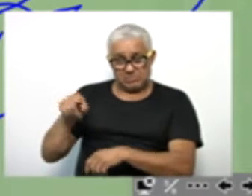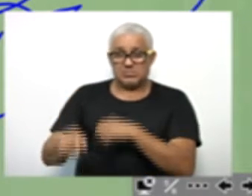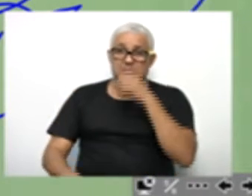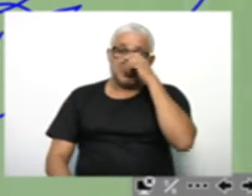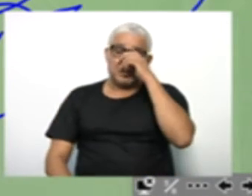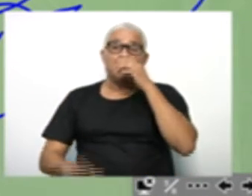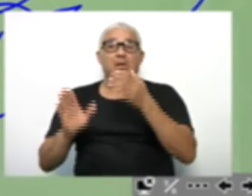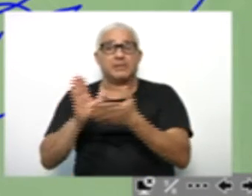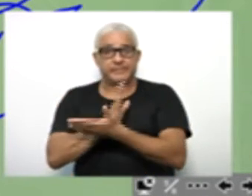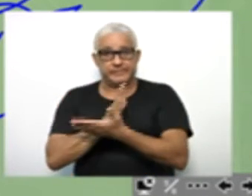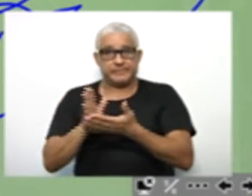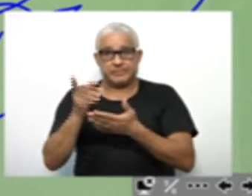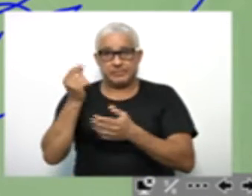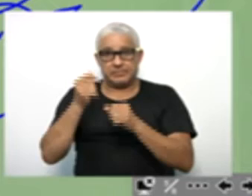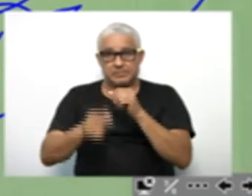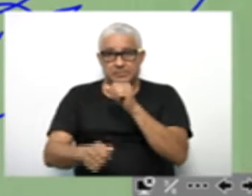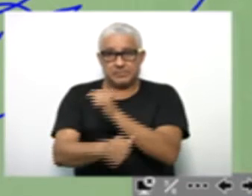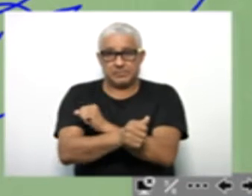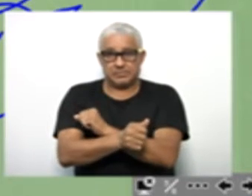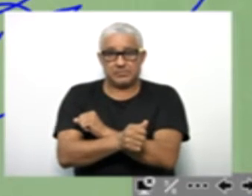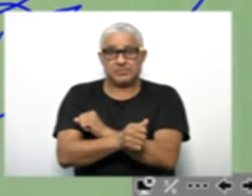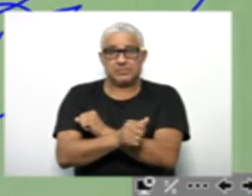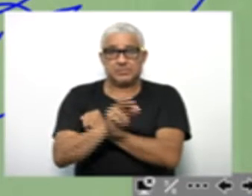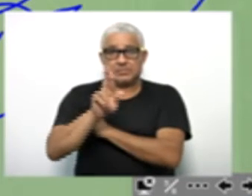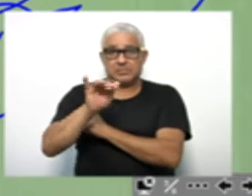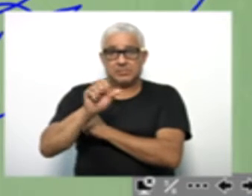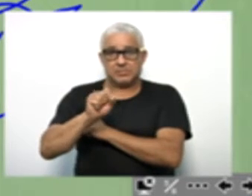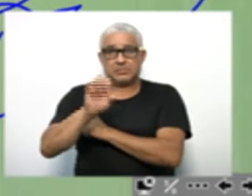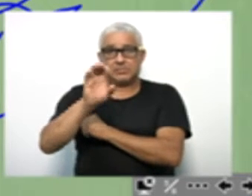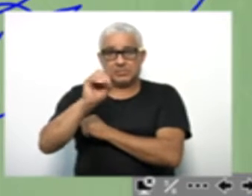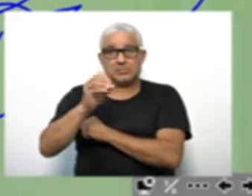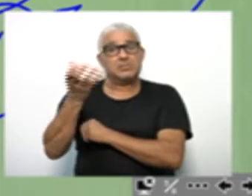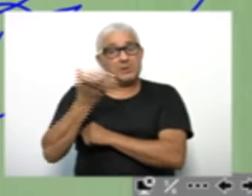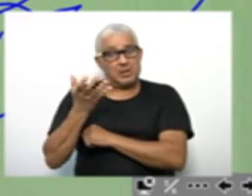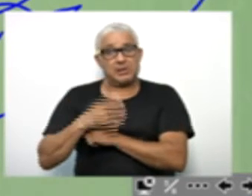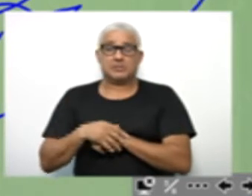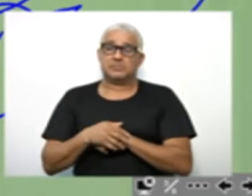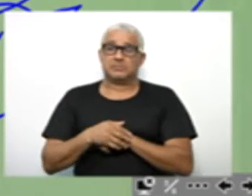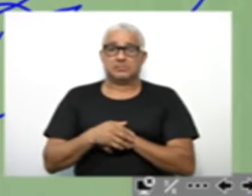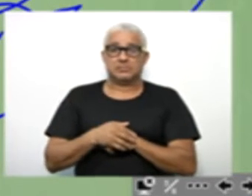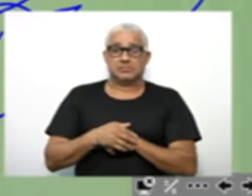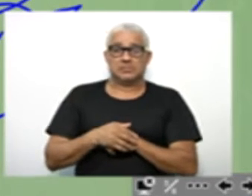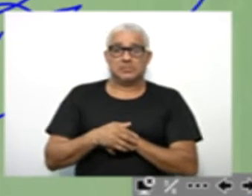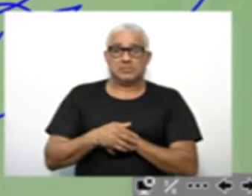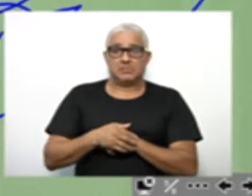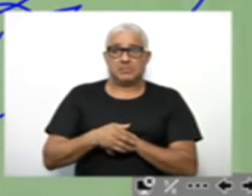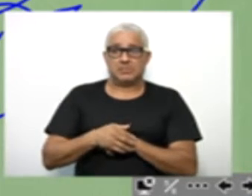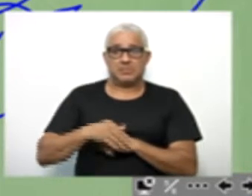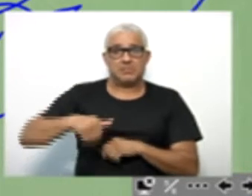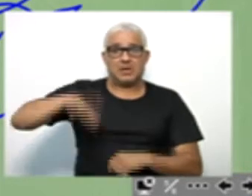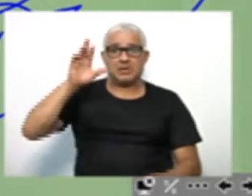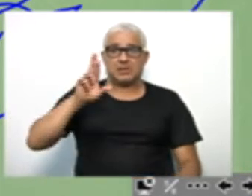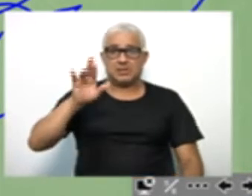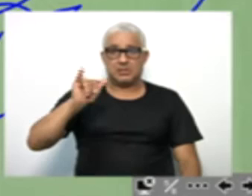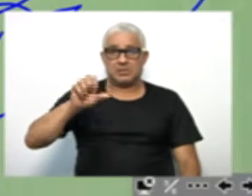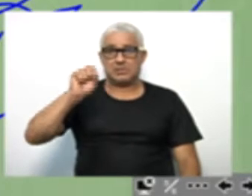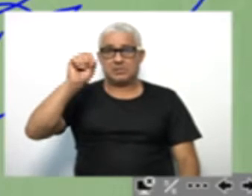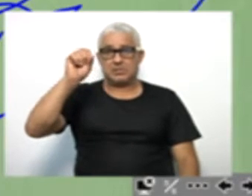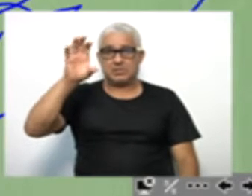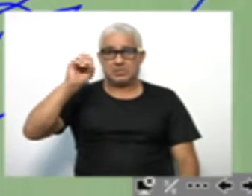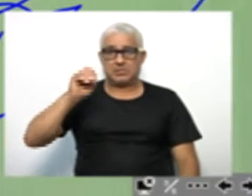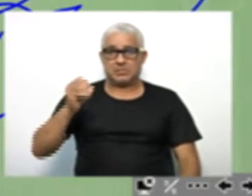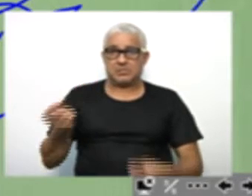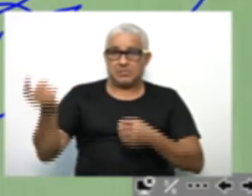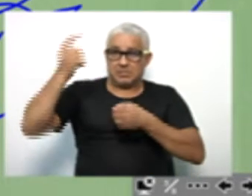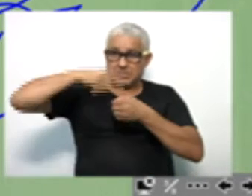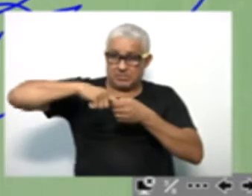muitos investidores estão tendentes ao risco. Ele quer correr risco porque sabe que quanto maior o risco, maior será o investimento. Quando ele é indiferente